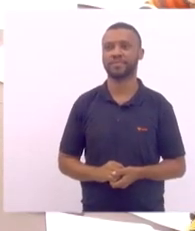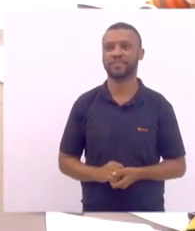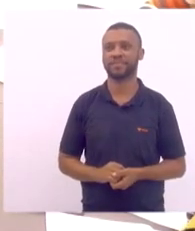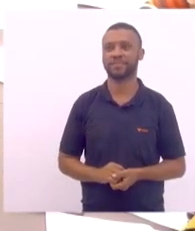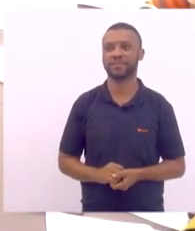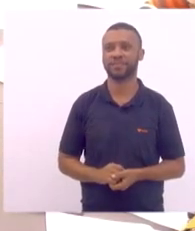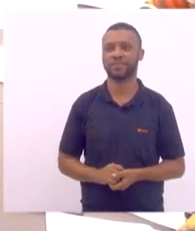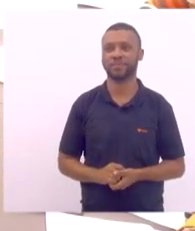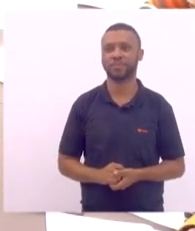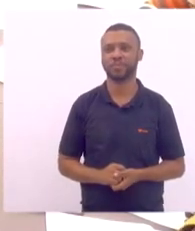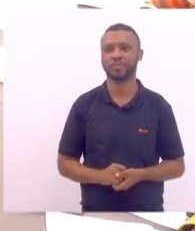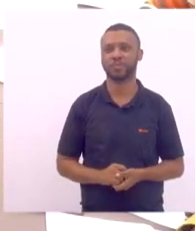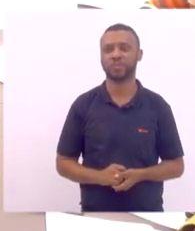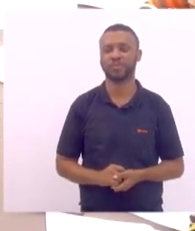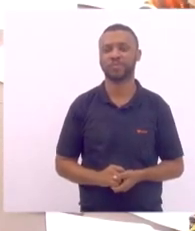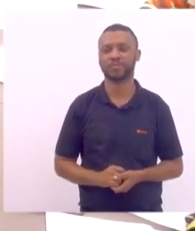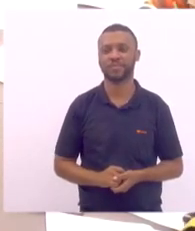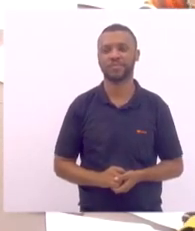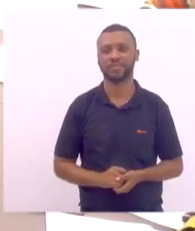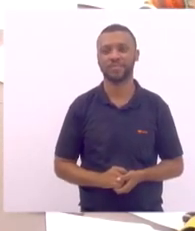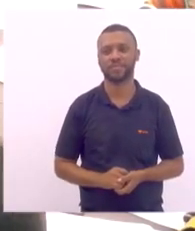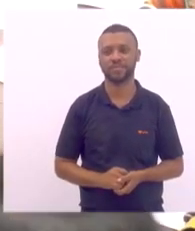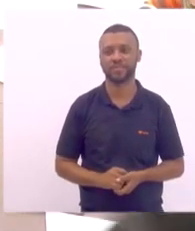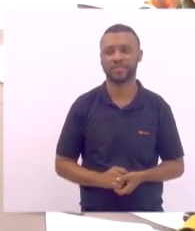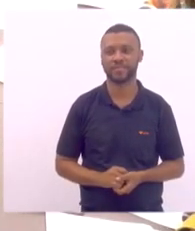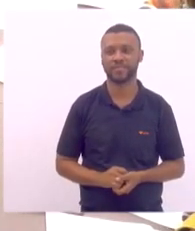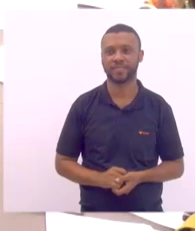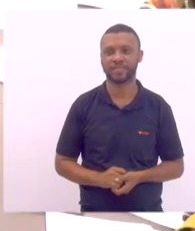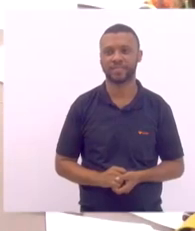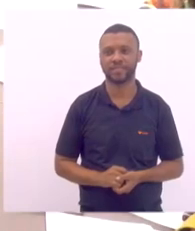Esse negócio de sangue vai na contramão da lei federal.